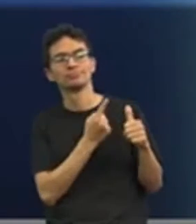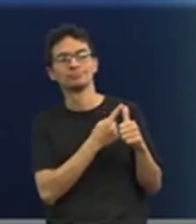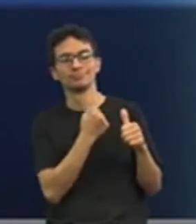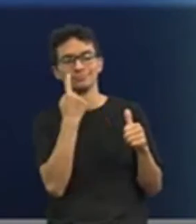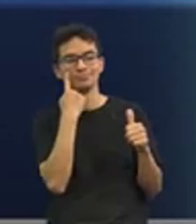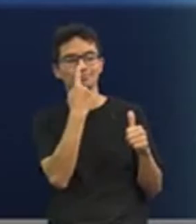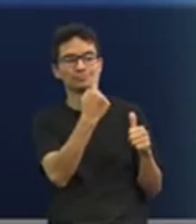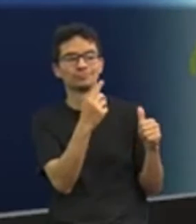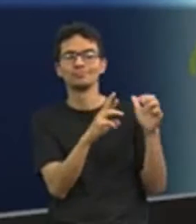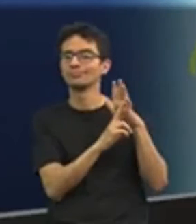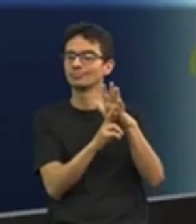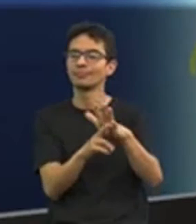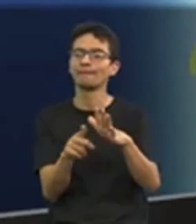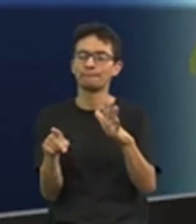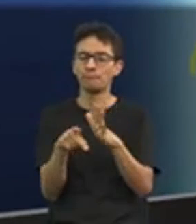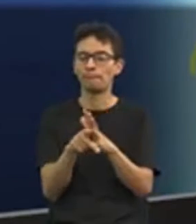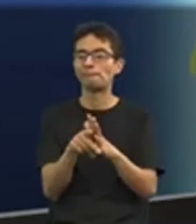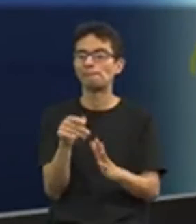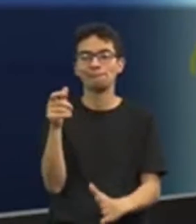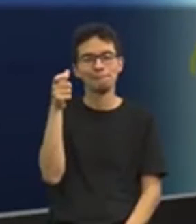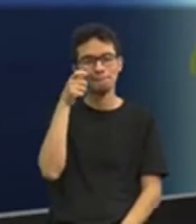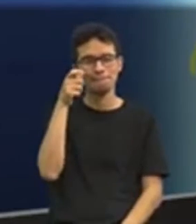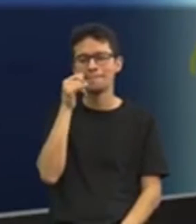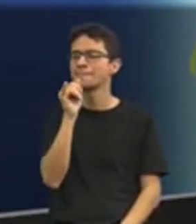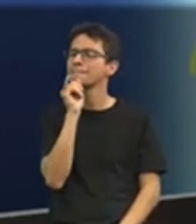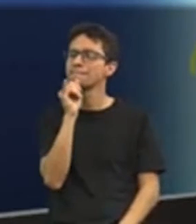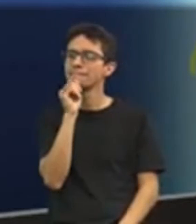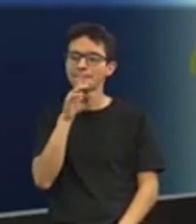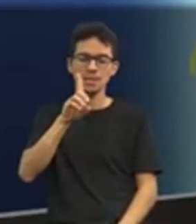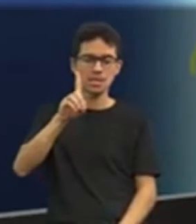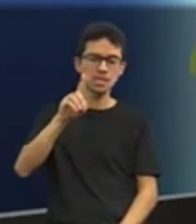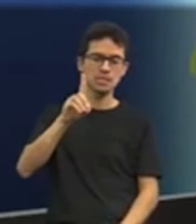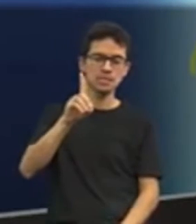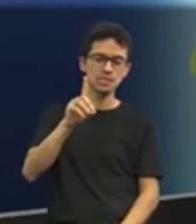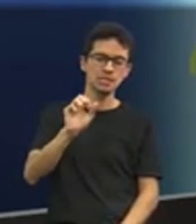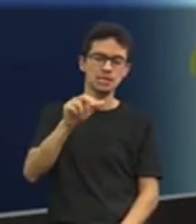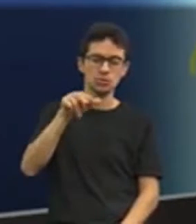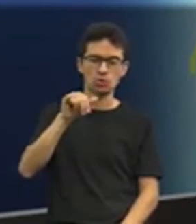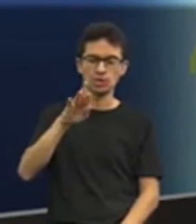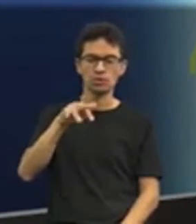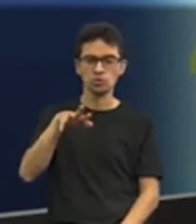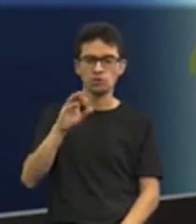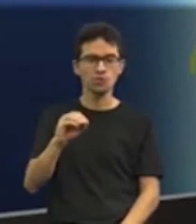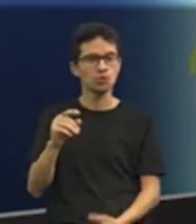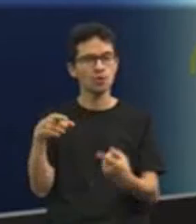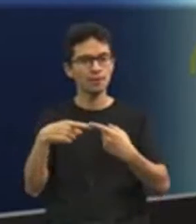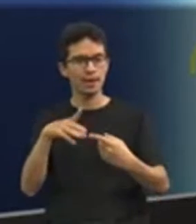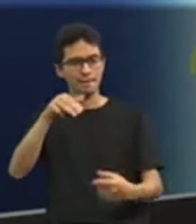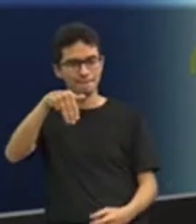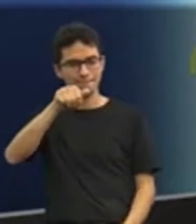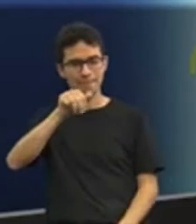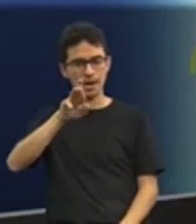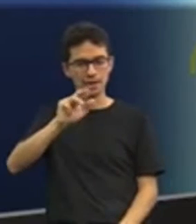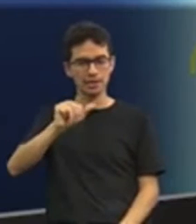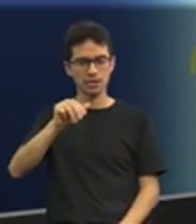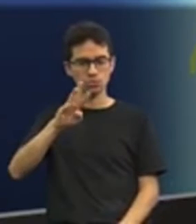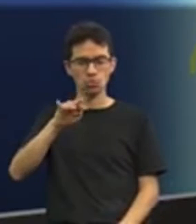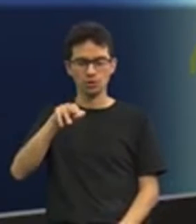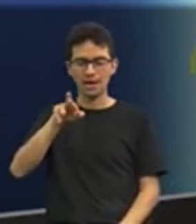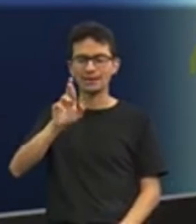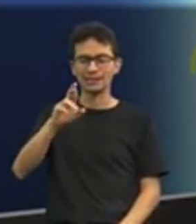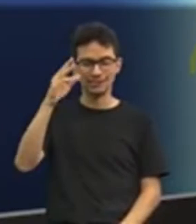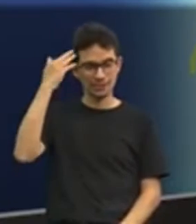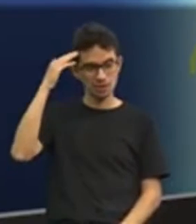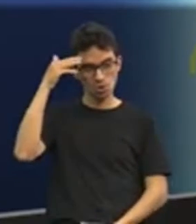a gente tem a referência digamos assim É no sentido denotativo do ter uma maratona e no outro quadrinho